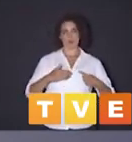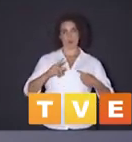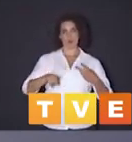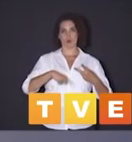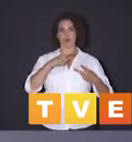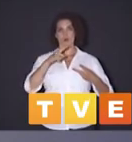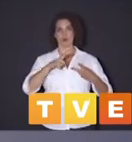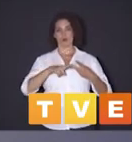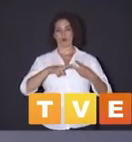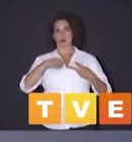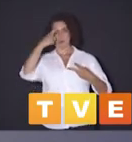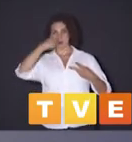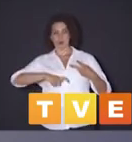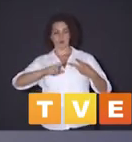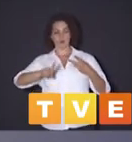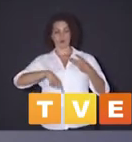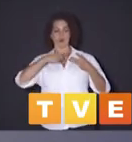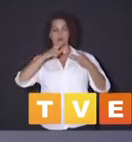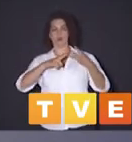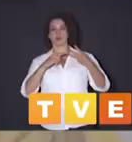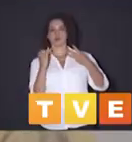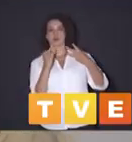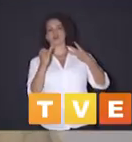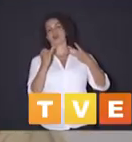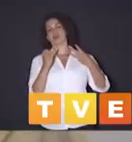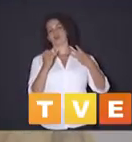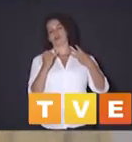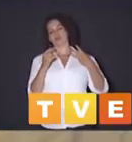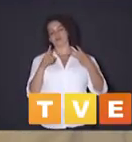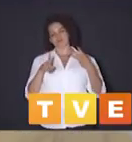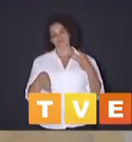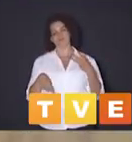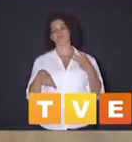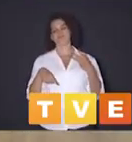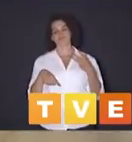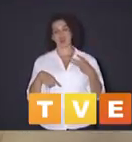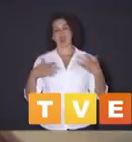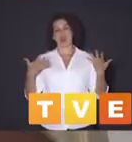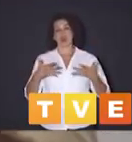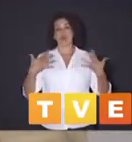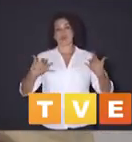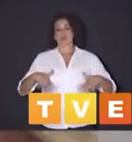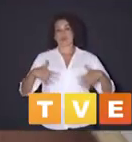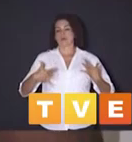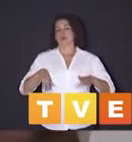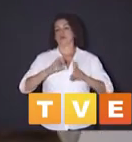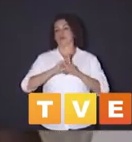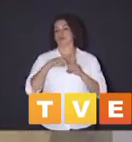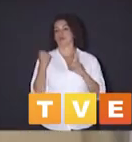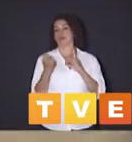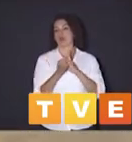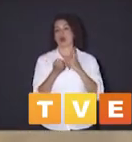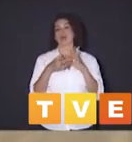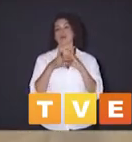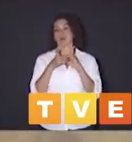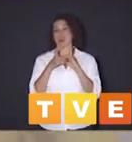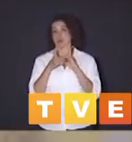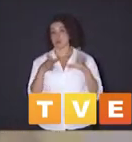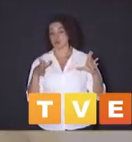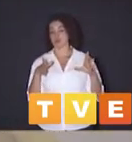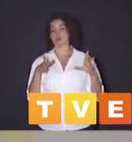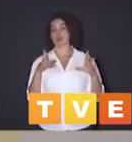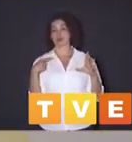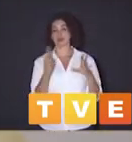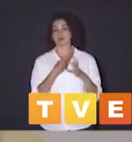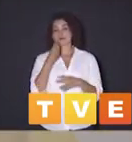e as verdadeiras então a gente está no ambiente esse é um problema extremamente crítico para a sociedade para a democracia a gente